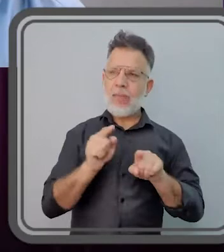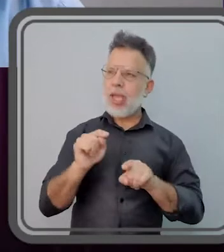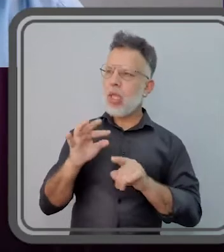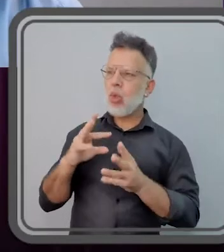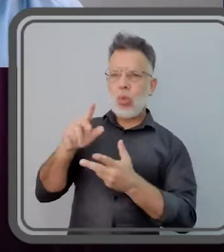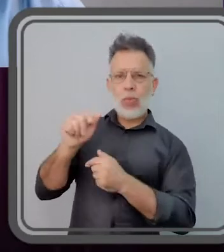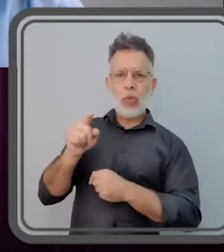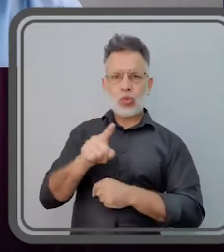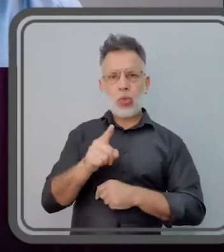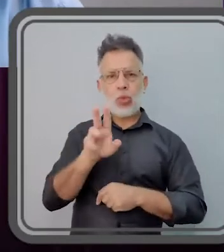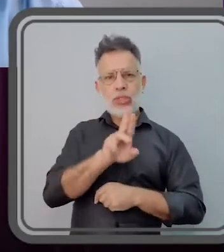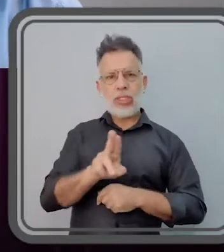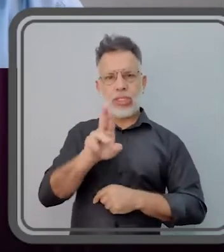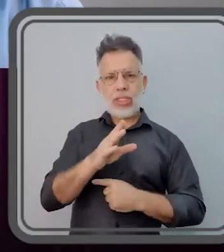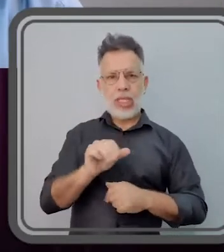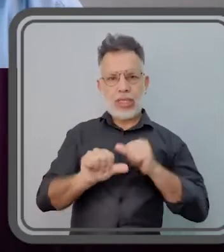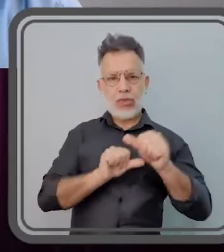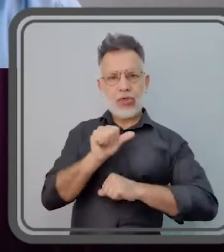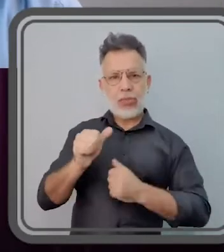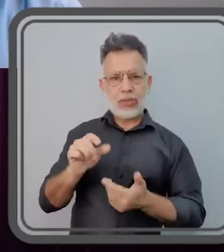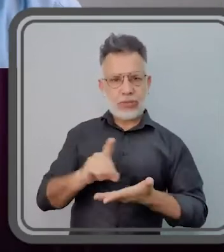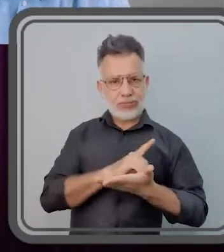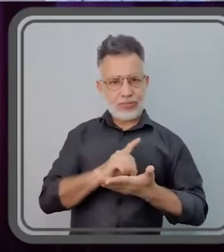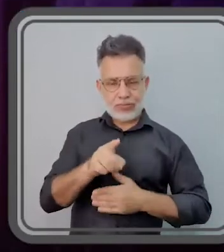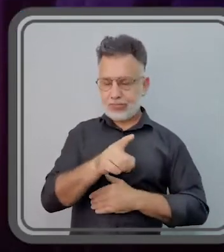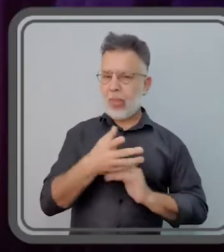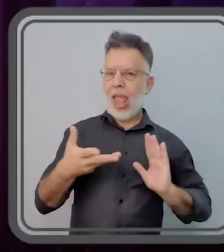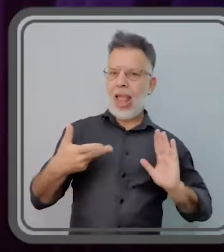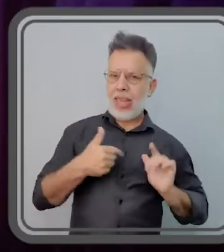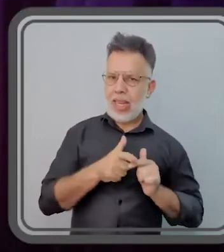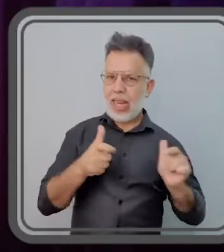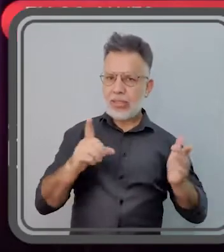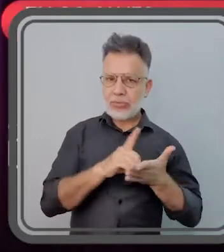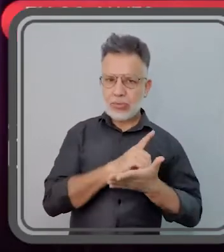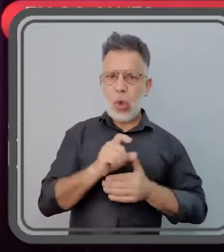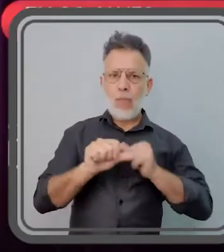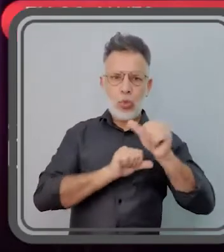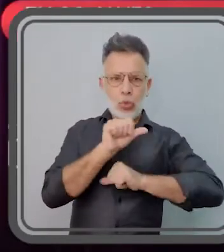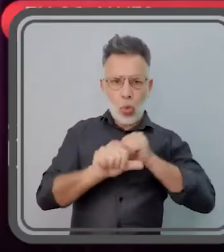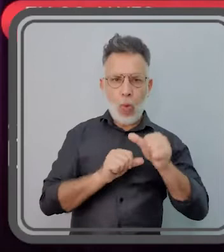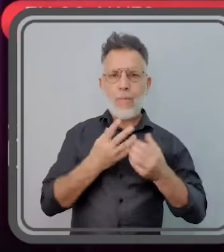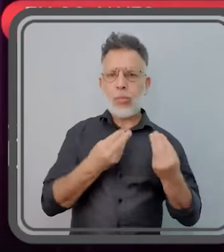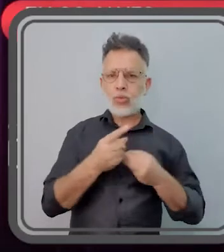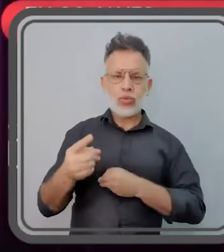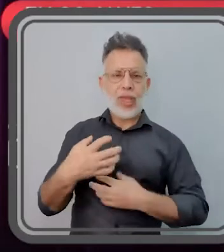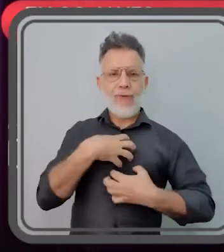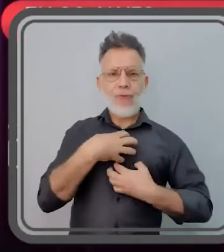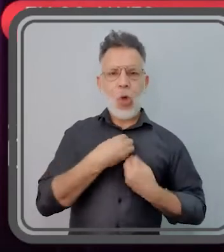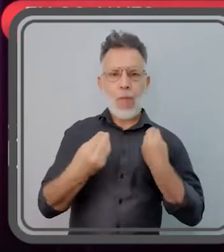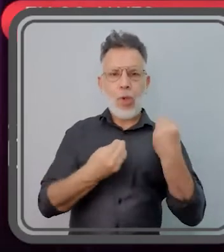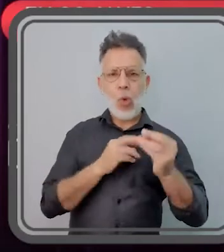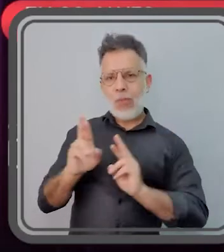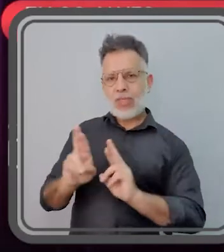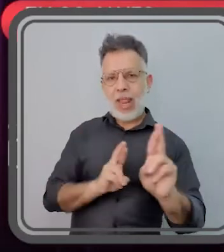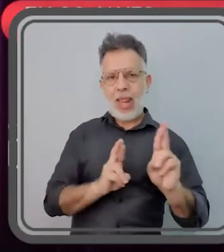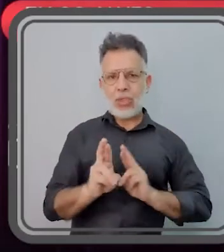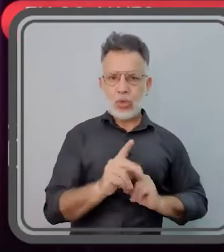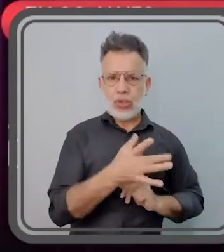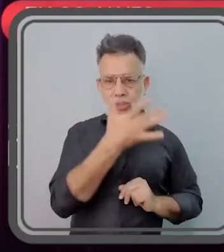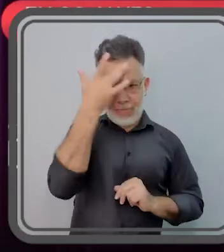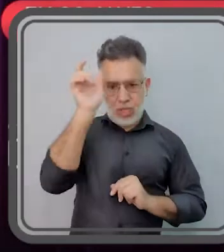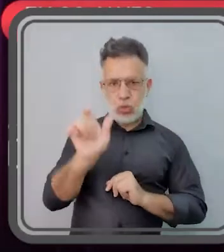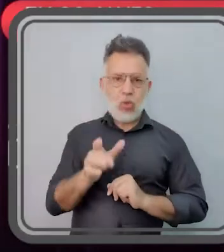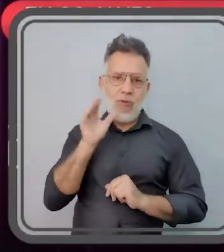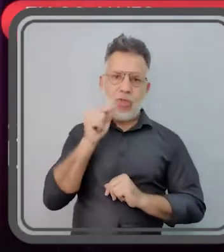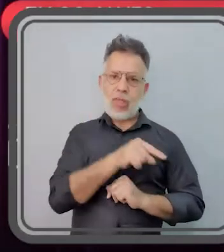digital? Acho que a aceleração da digitalização foi um negócio que mudou muito a forma como as relações entre as empresas e os